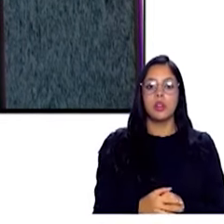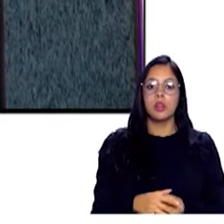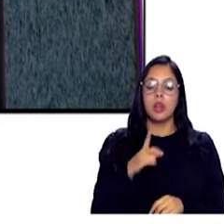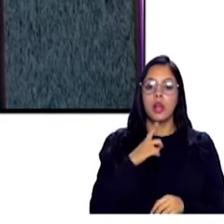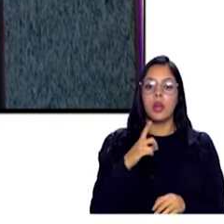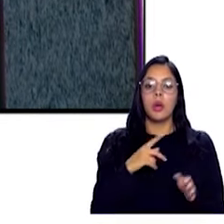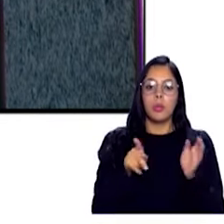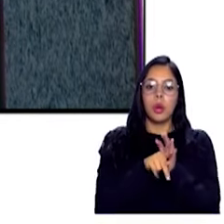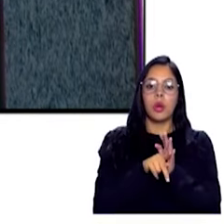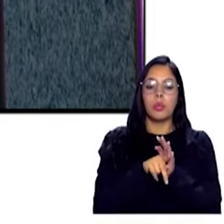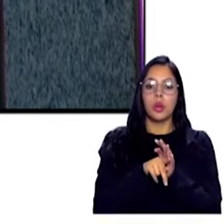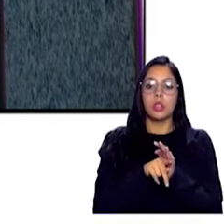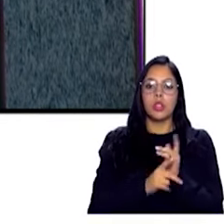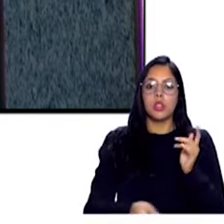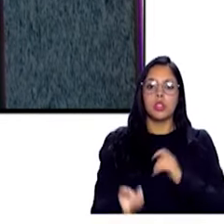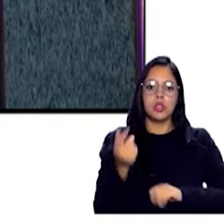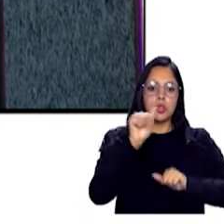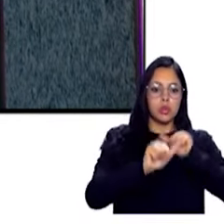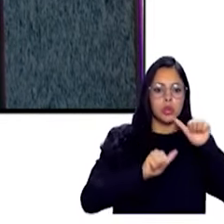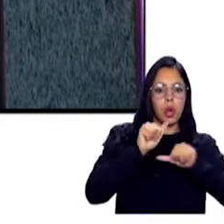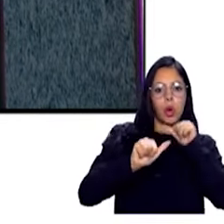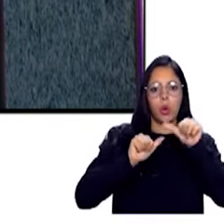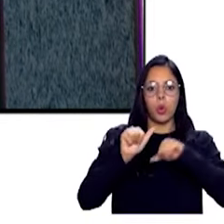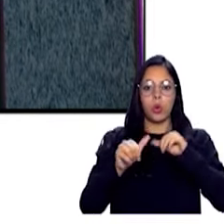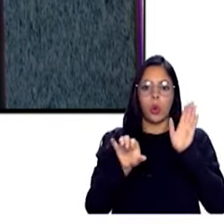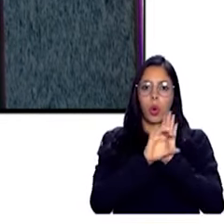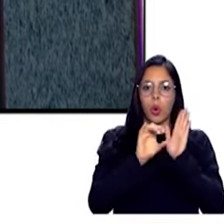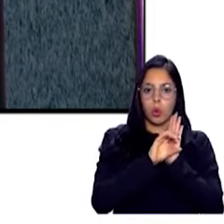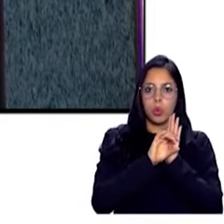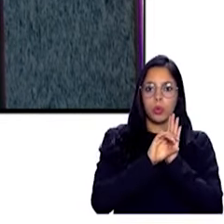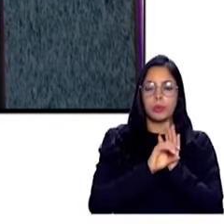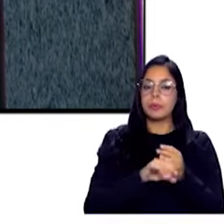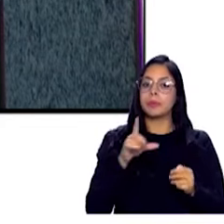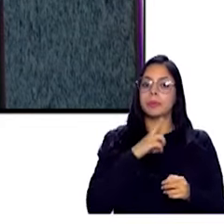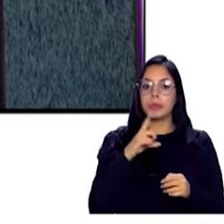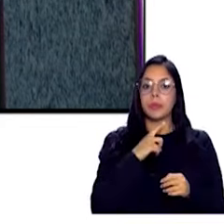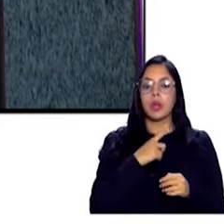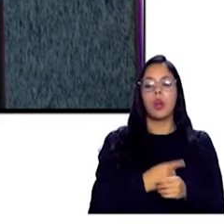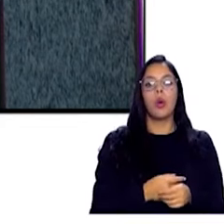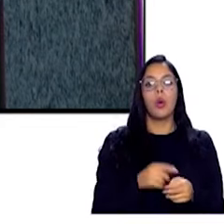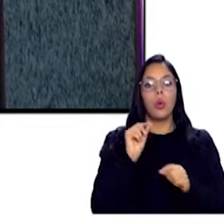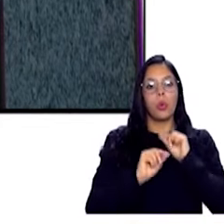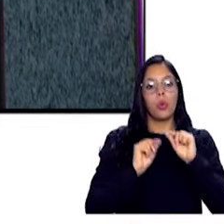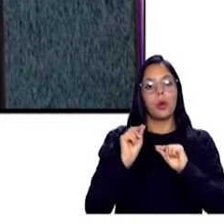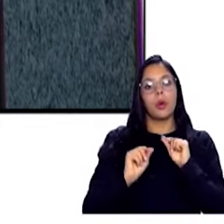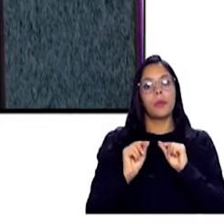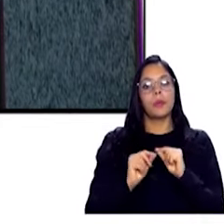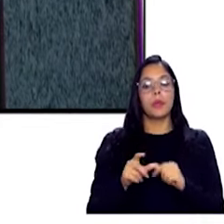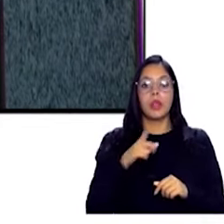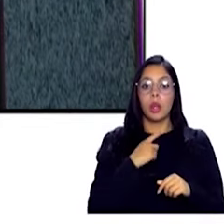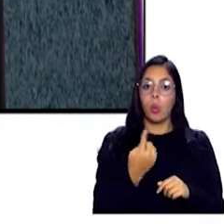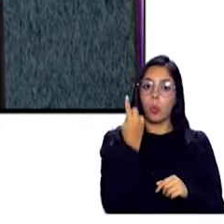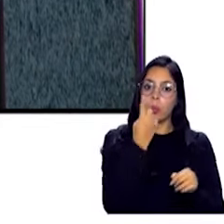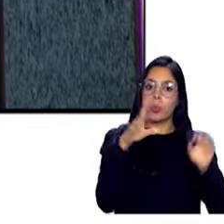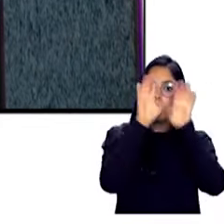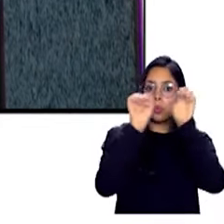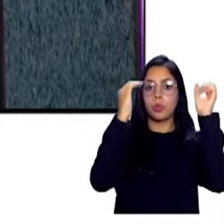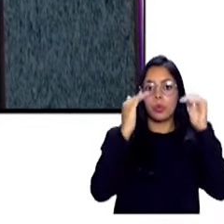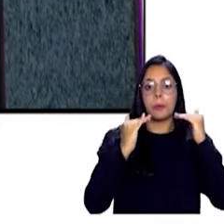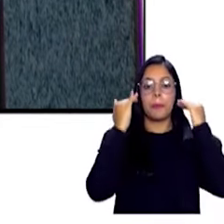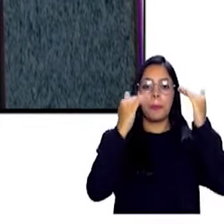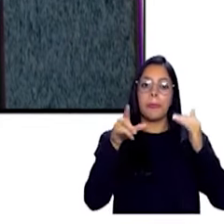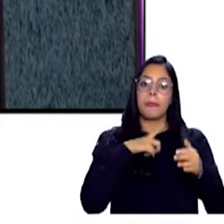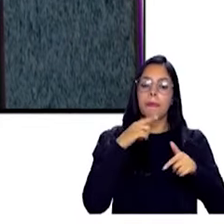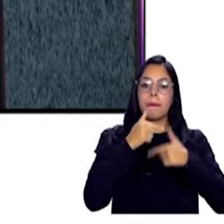de constitucionalidade o caso é de se atribuir a Uma Corte Suprema exerce a